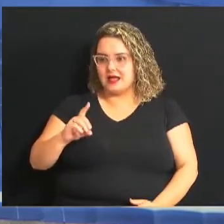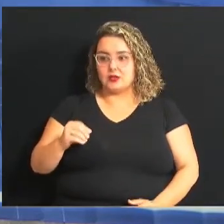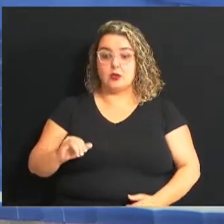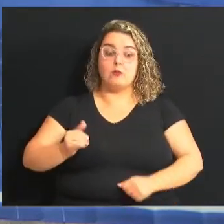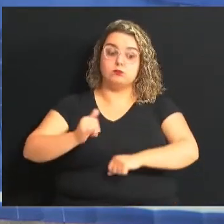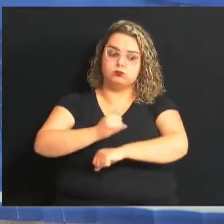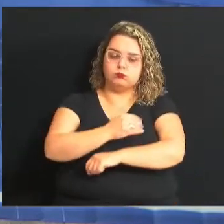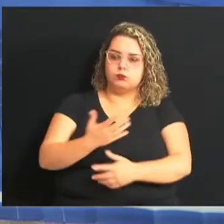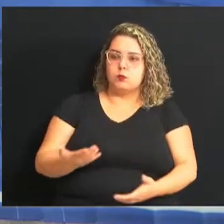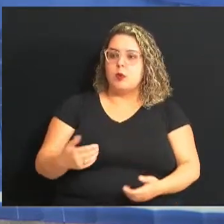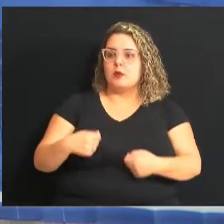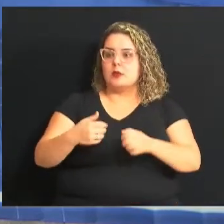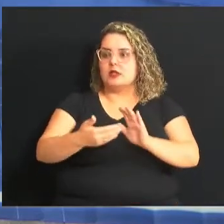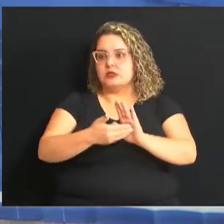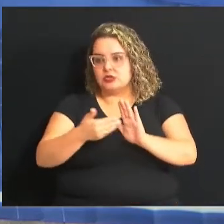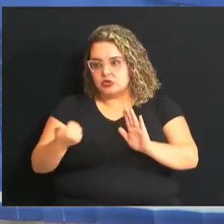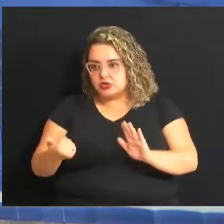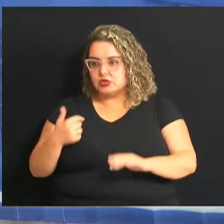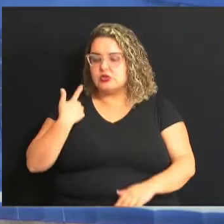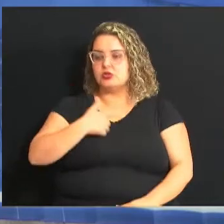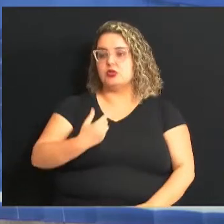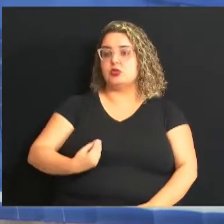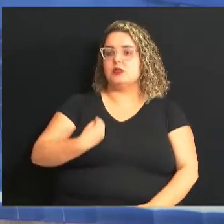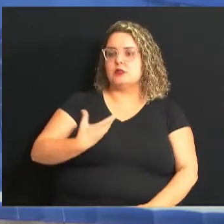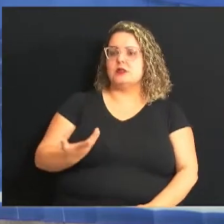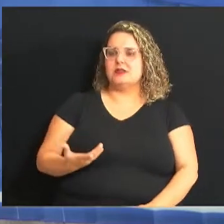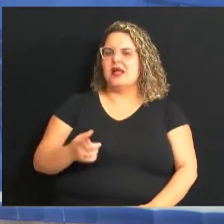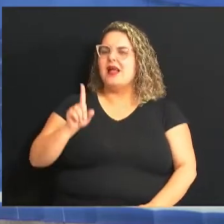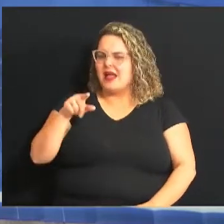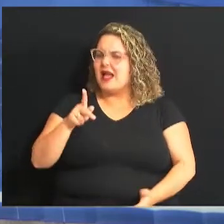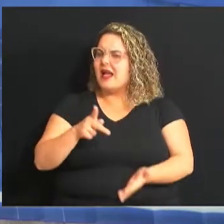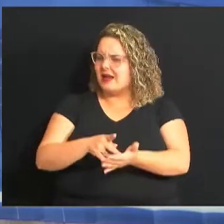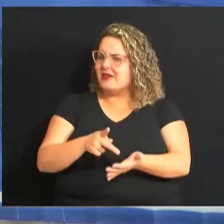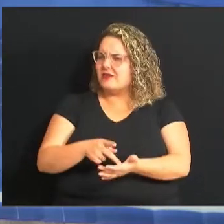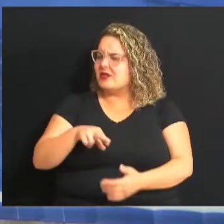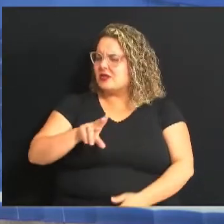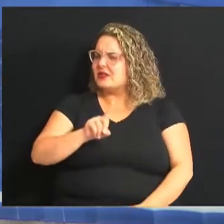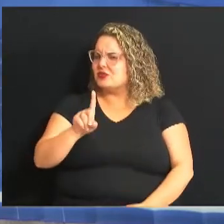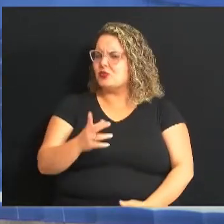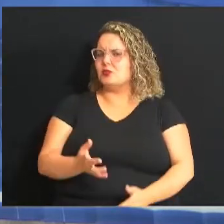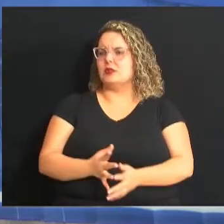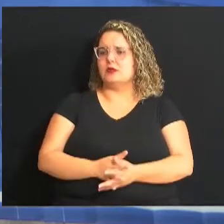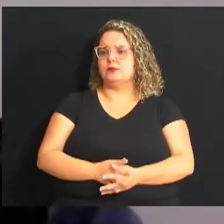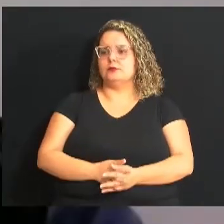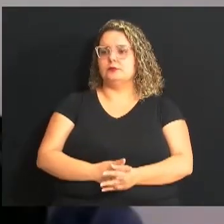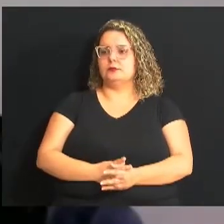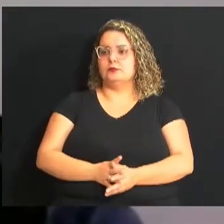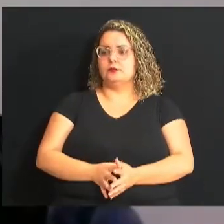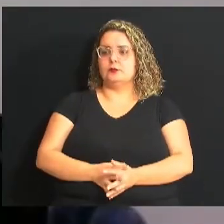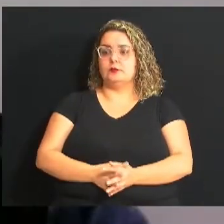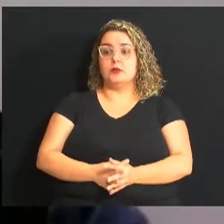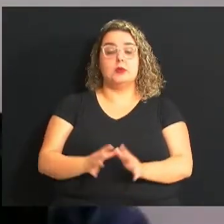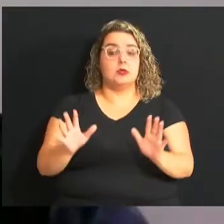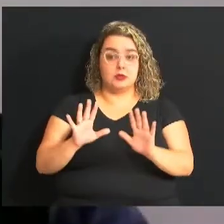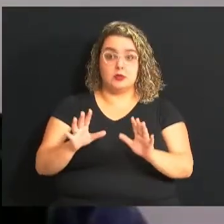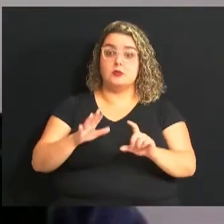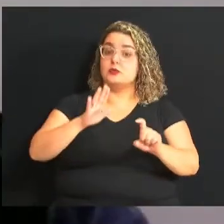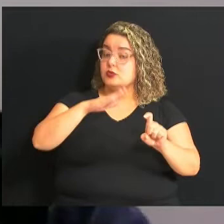tem que tirar da nossa vida. Isso é verdade ou não? Não, isso é um mito.